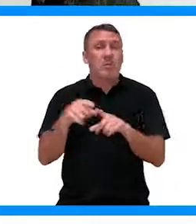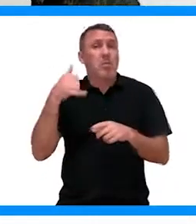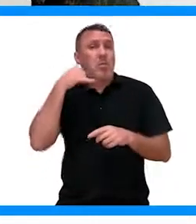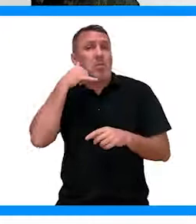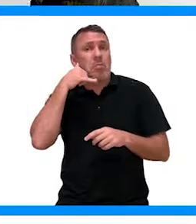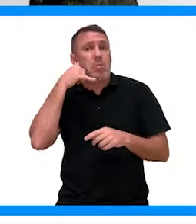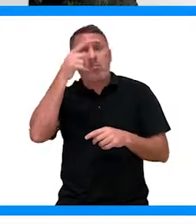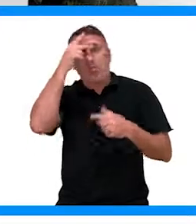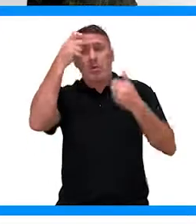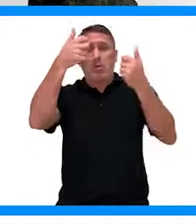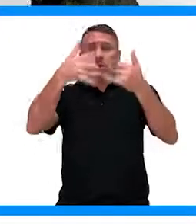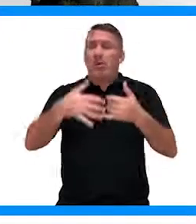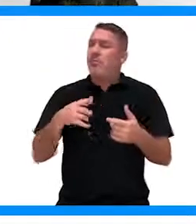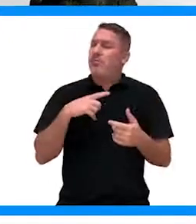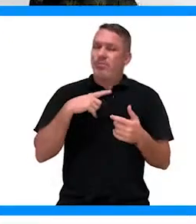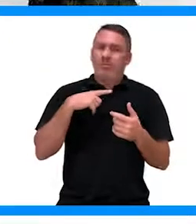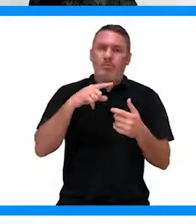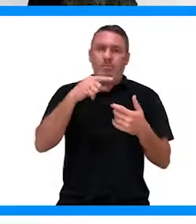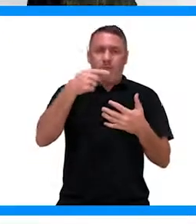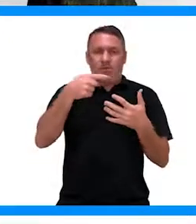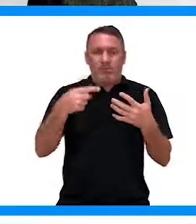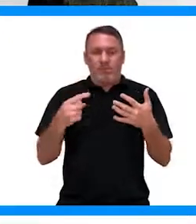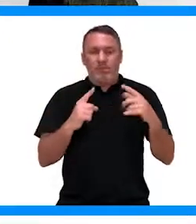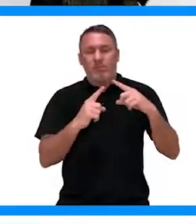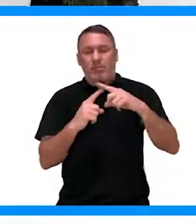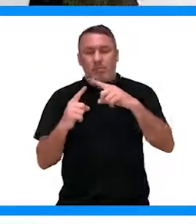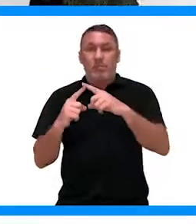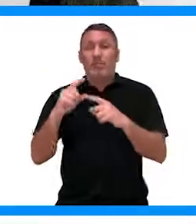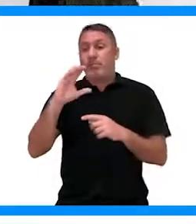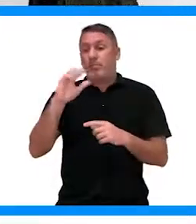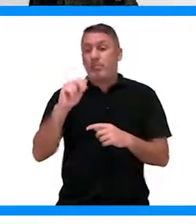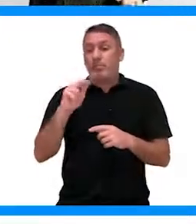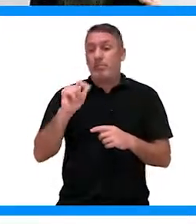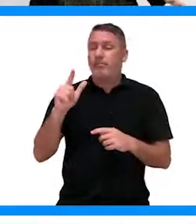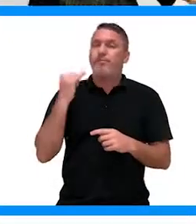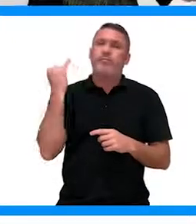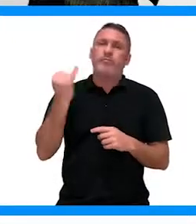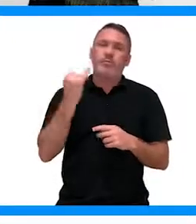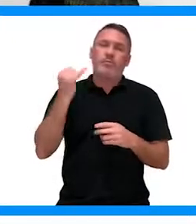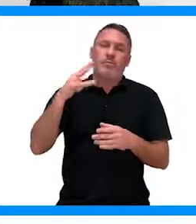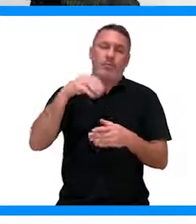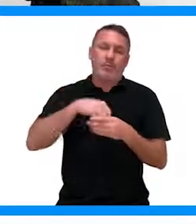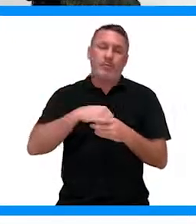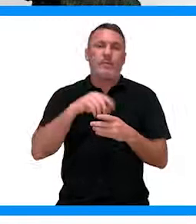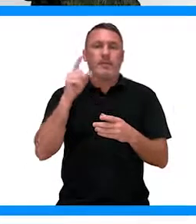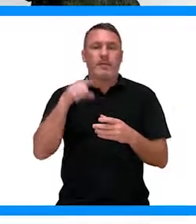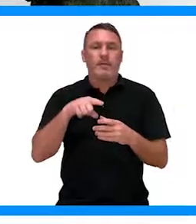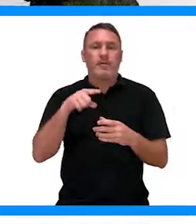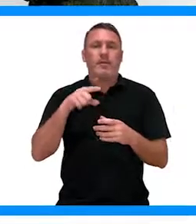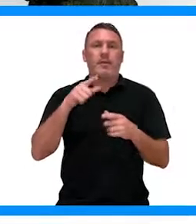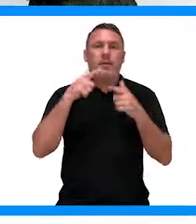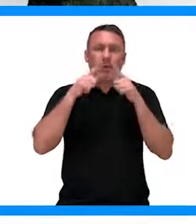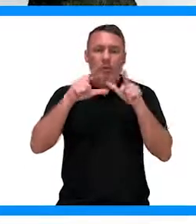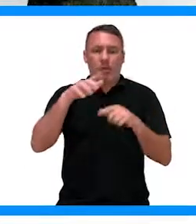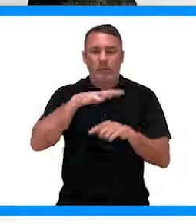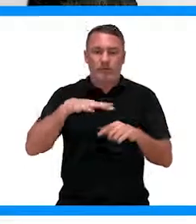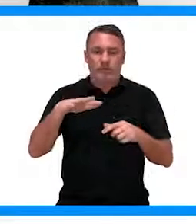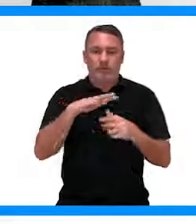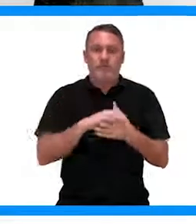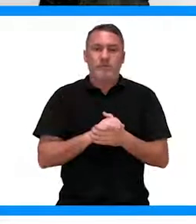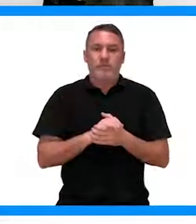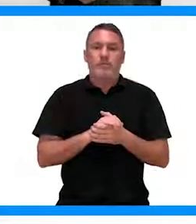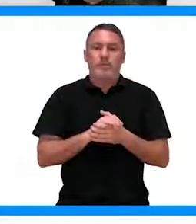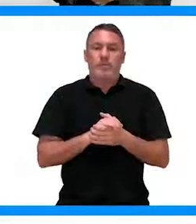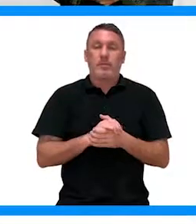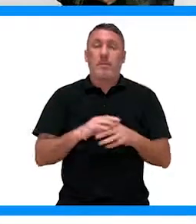até mesmo por telefone, alguém te contar. Então, existe o canal. O canal é muito importante para a gente saber identificar a função da